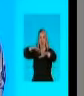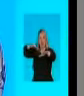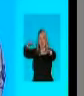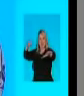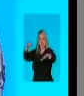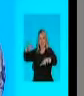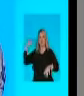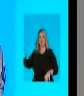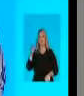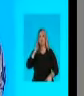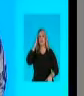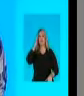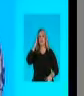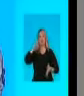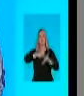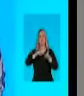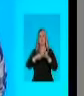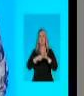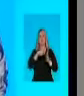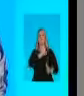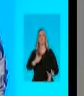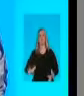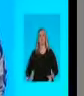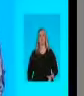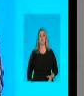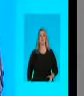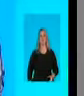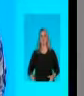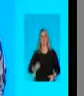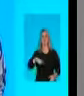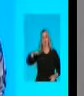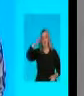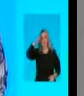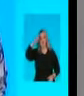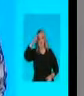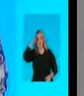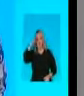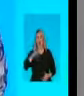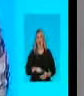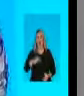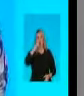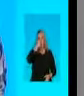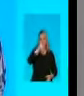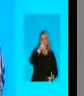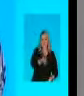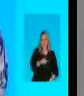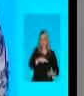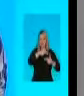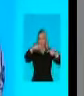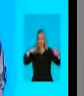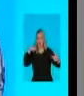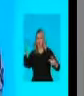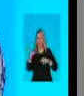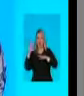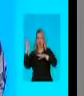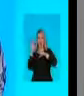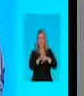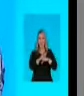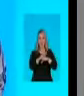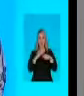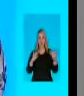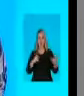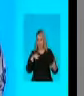entendeu o significado desse governo, que, aliás, é apoiado aqui por Pedro Paulo, por Crivella, por Osório, por Índio. Todo mundo aí apoia esse projeto.